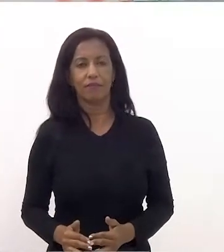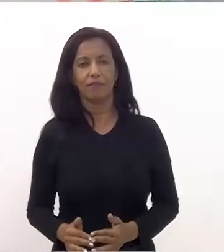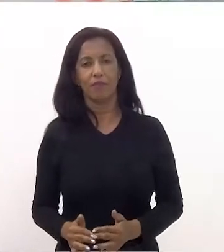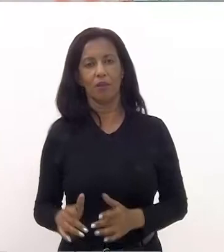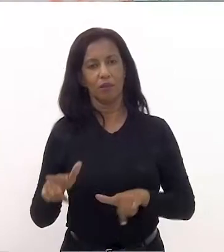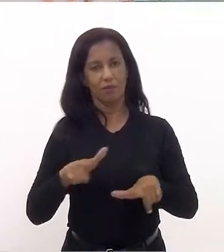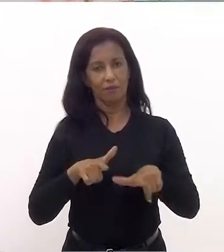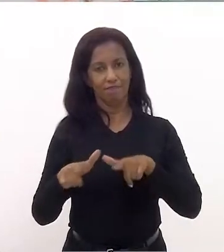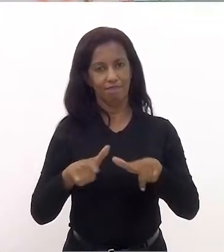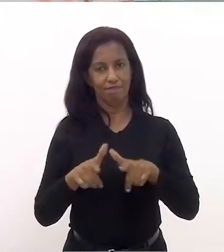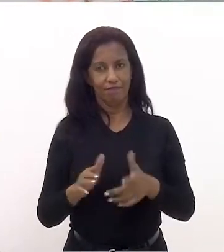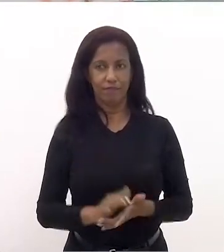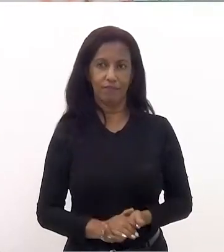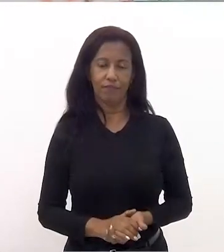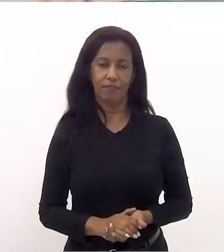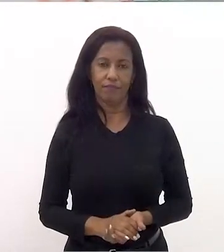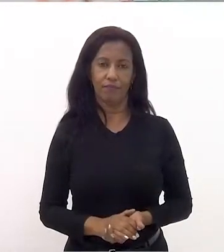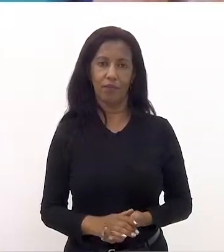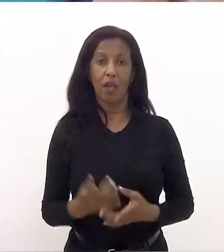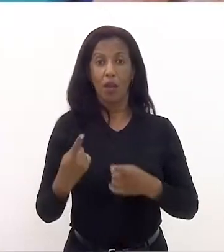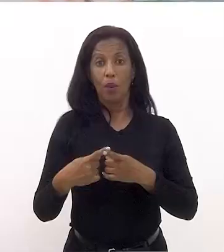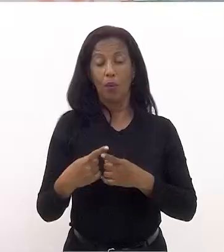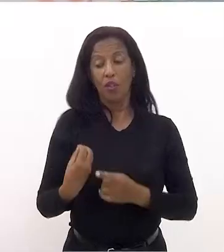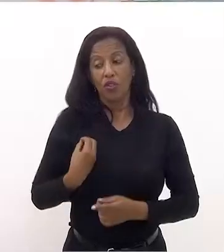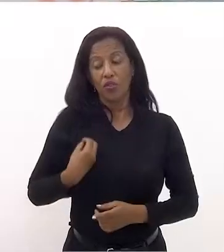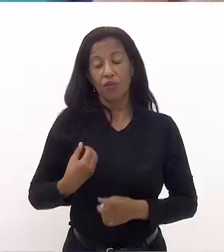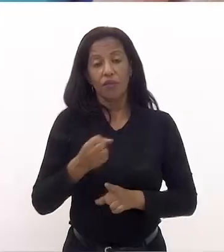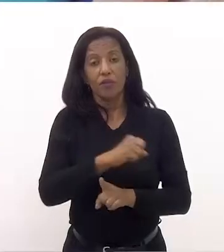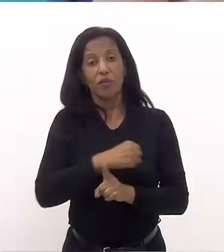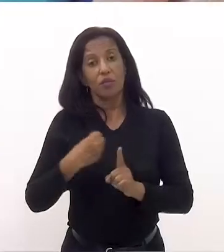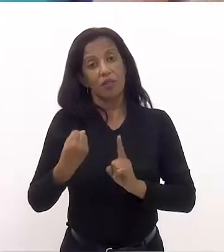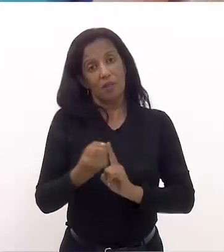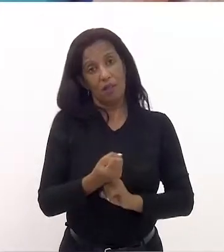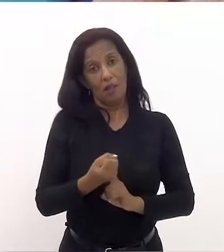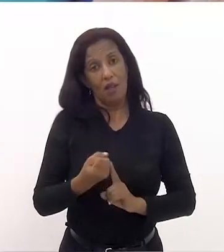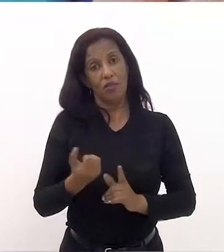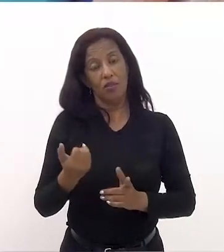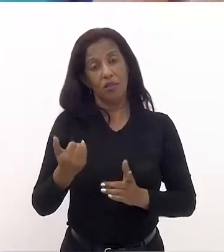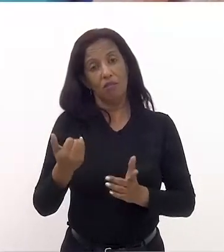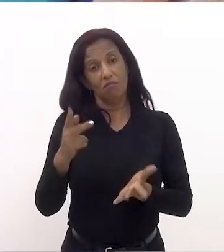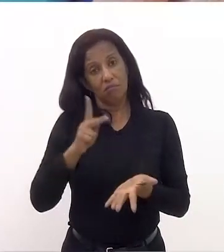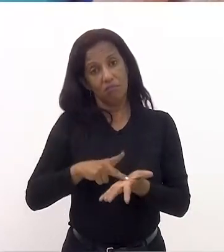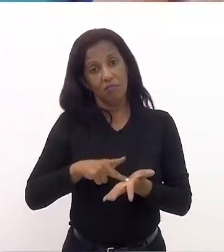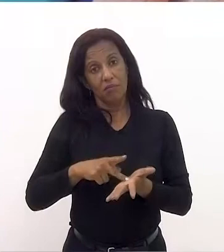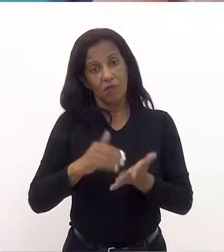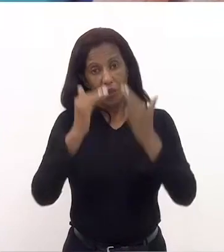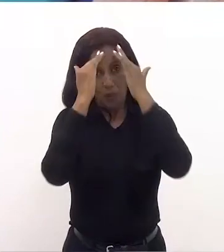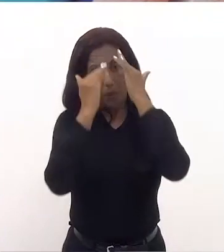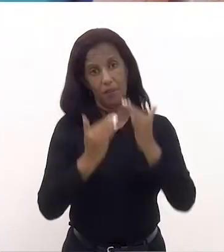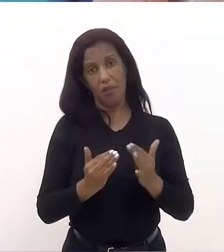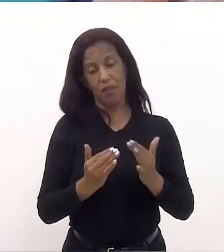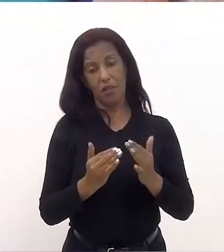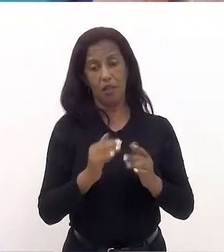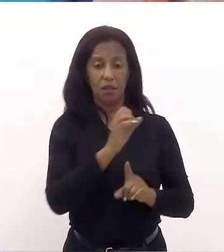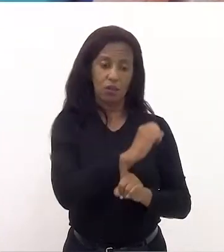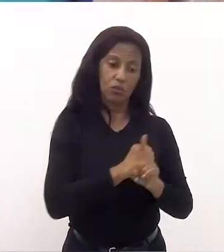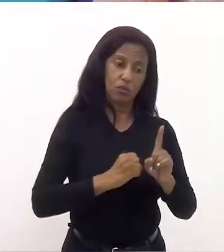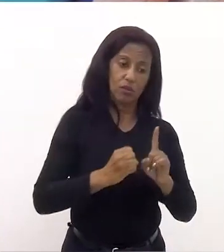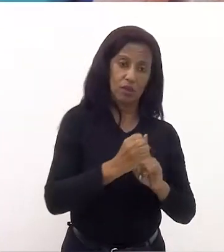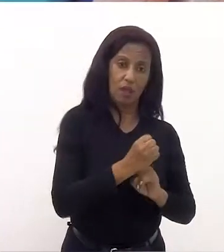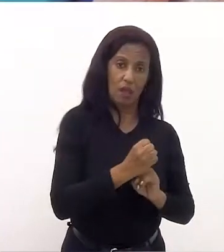ao seu trabalho. Sim. Pode ser porque que a gente vive em sociedade, então a gente realmente tem que obedecer regras,